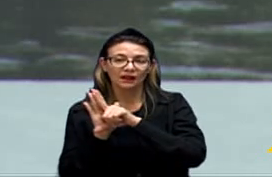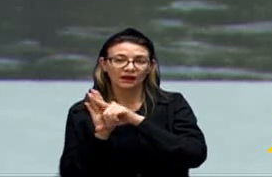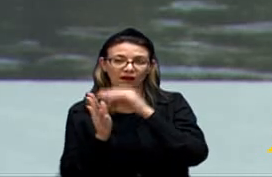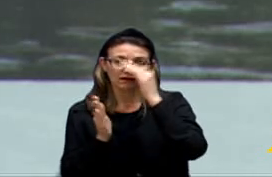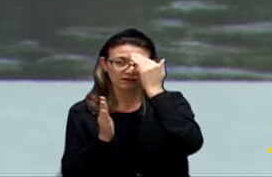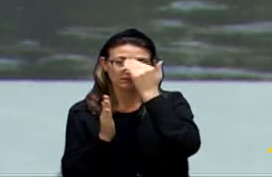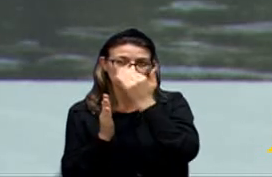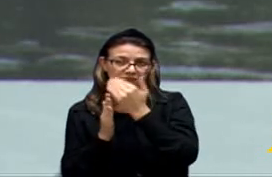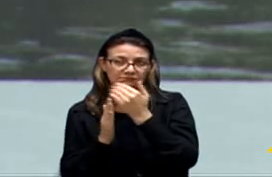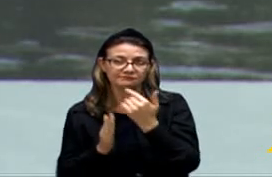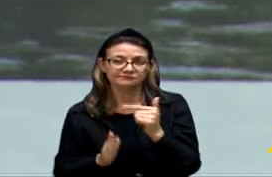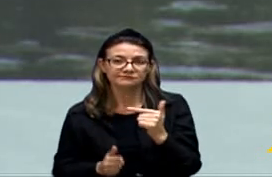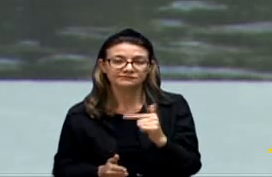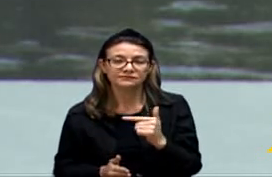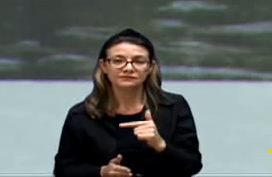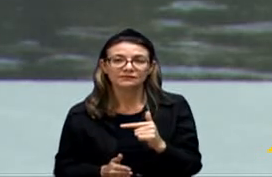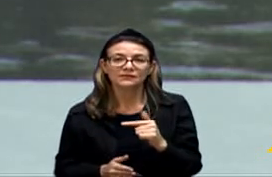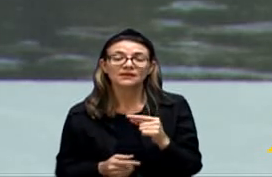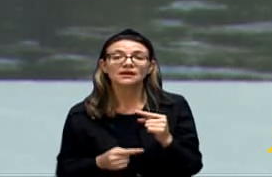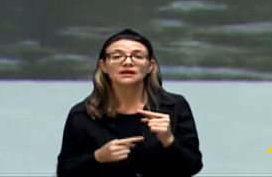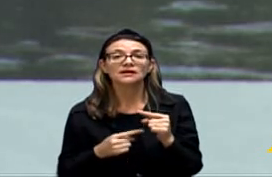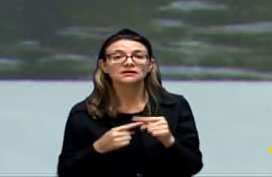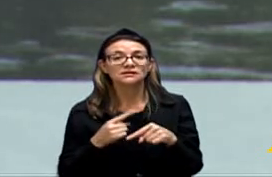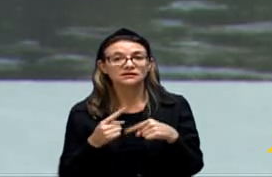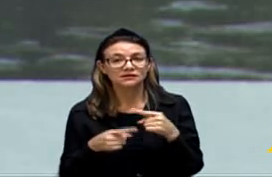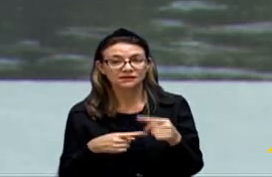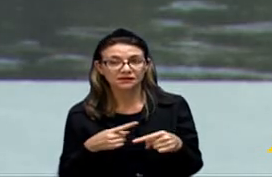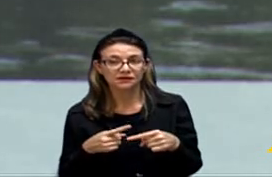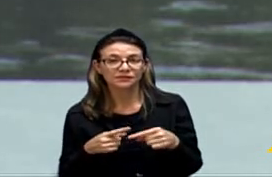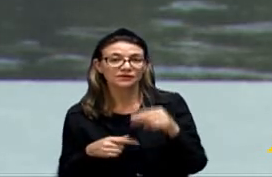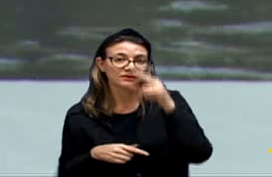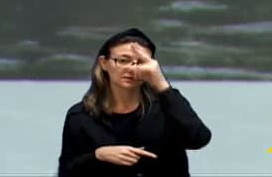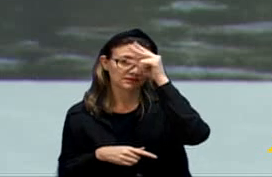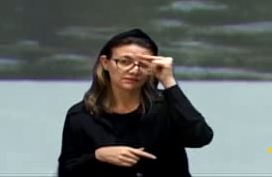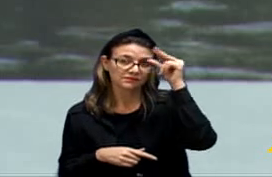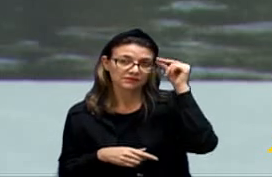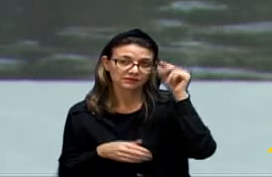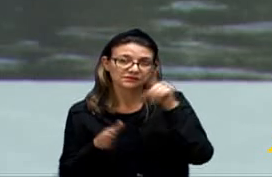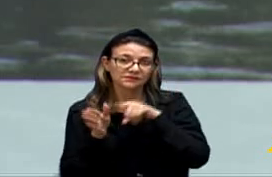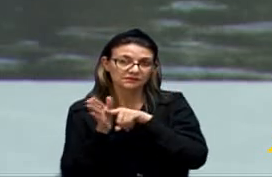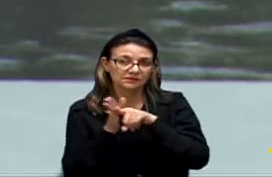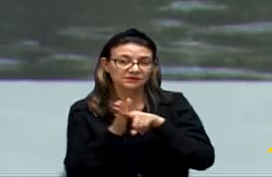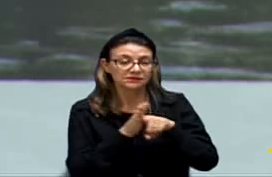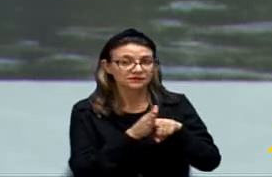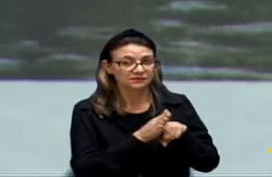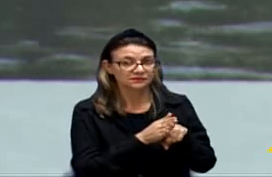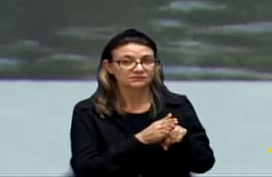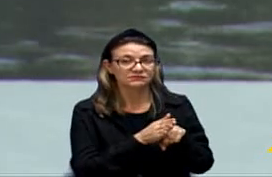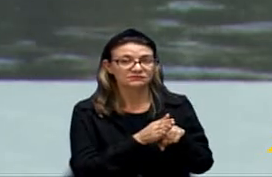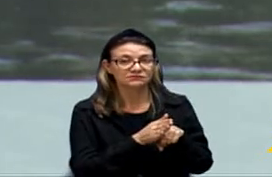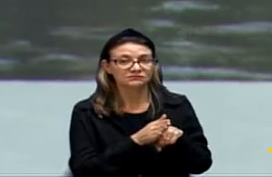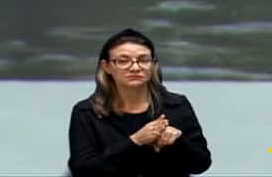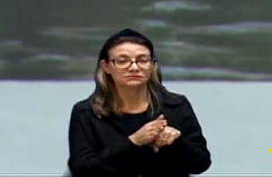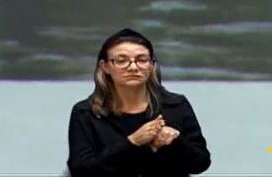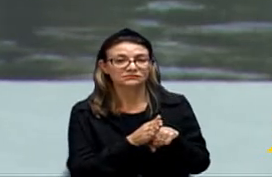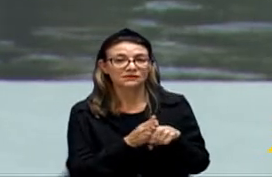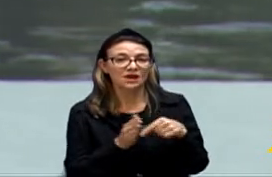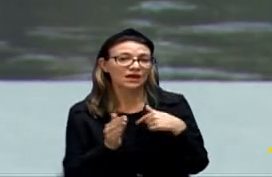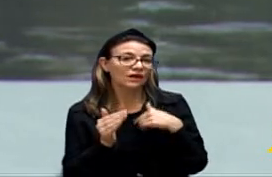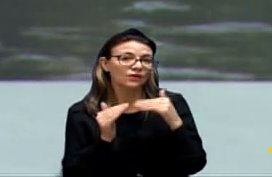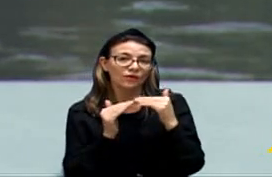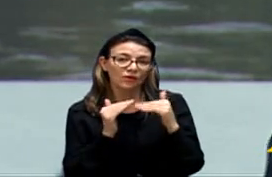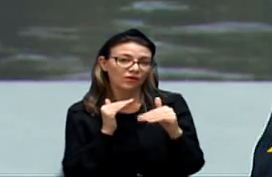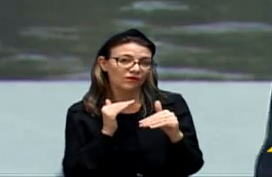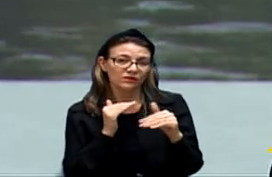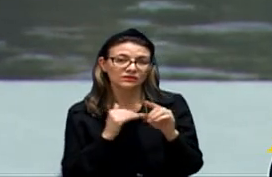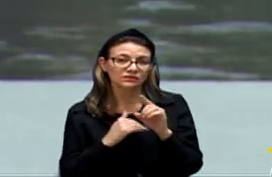oitiva E aí a prefeitura Analisa só que assim um projeto inconstitucional eu não sou também a favor mas através de um